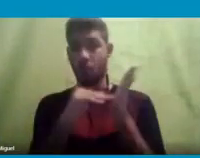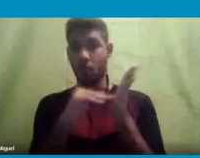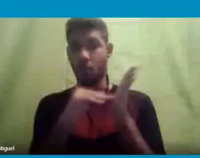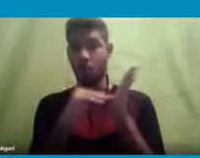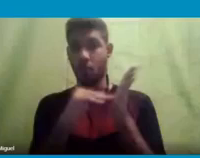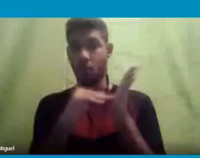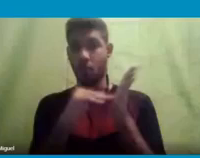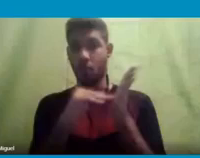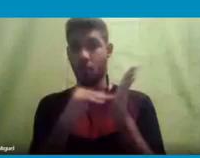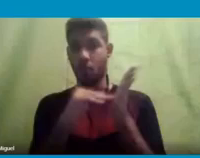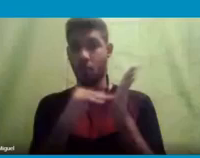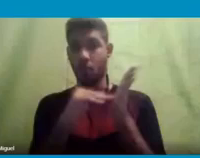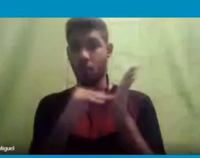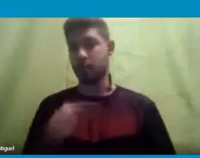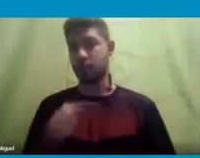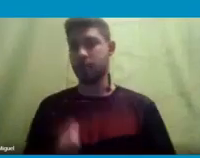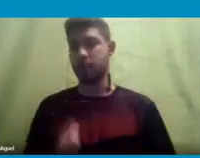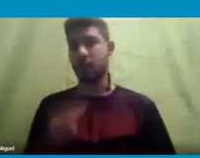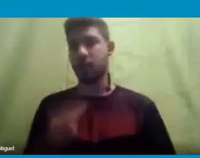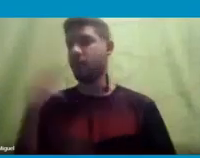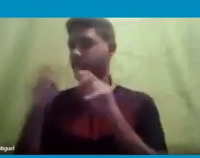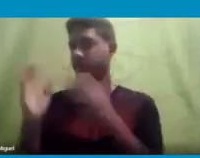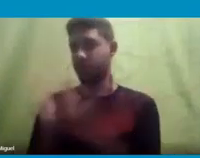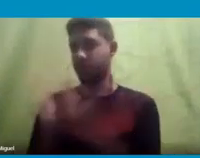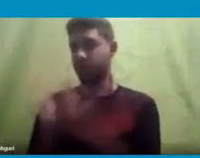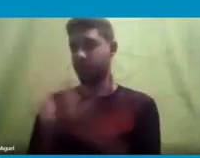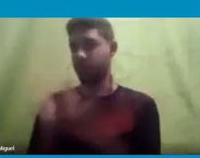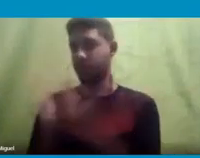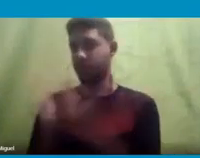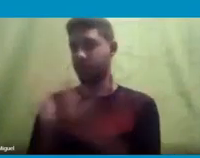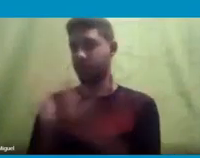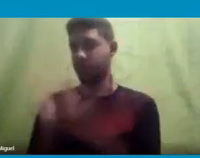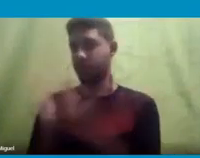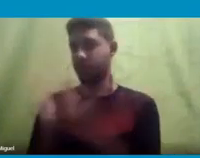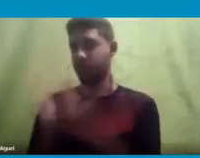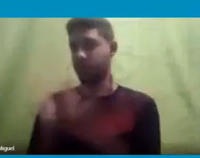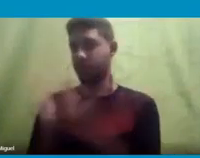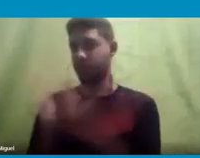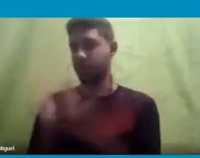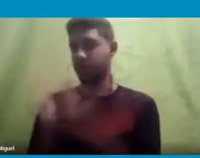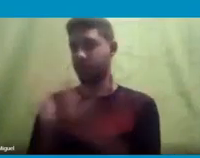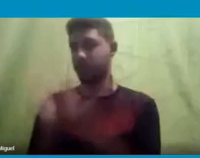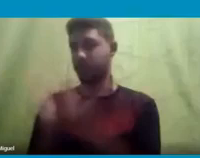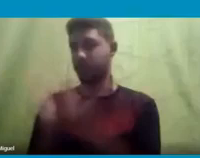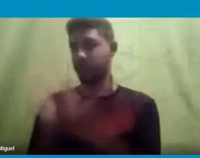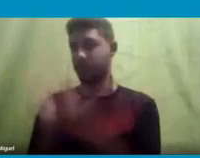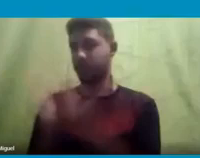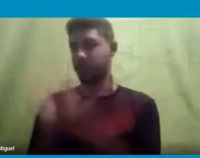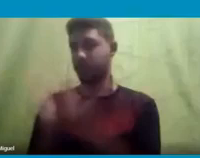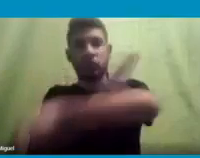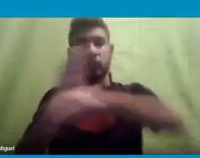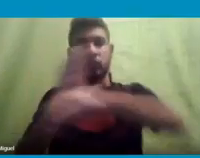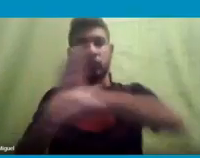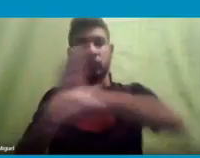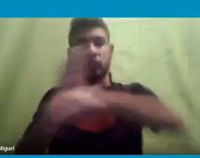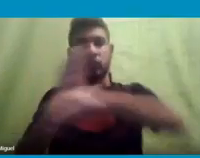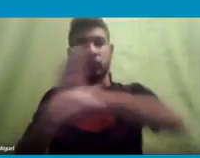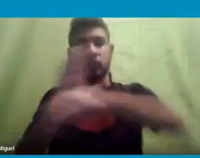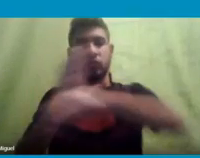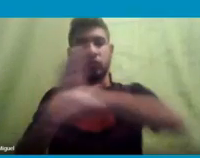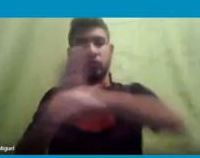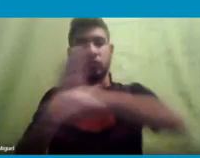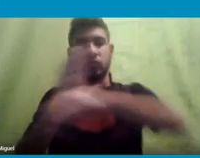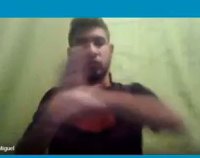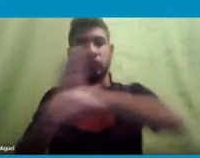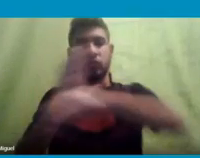Brasil, ele tem sido, e ele fala isso muito, tem sido muito mais voltado para a dimensão cultural do que para a dimensão política. Eu